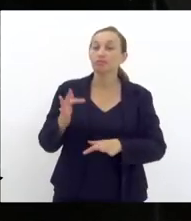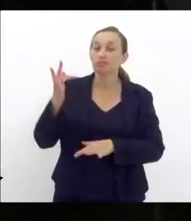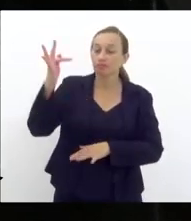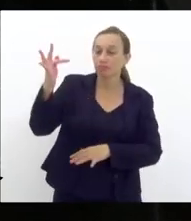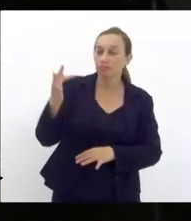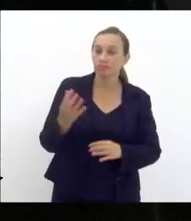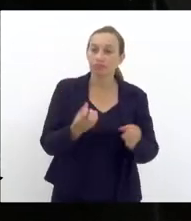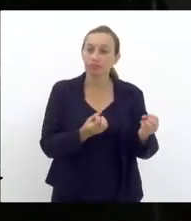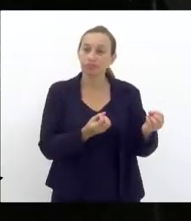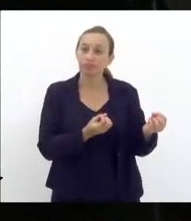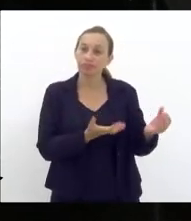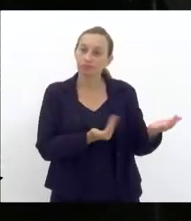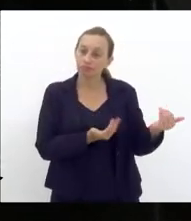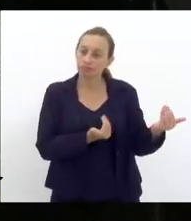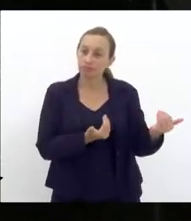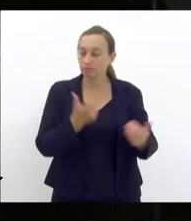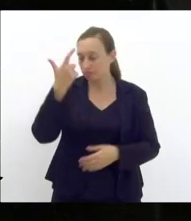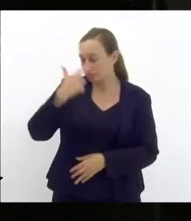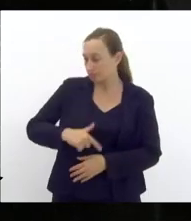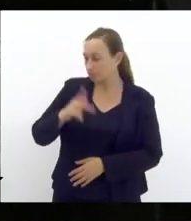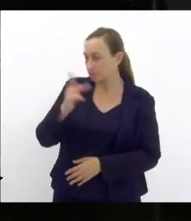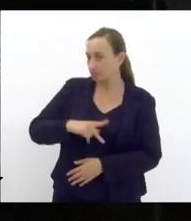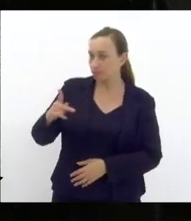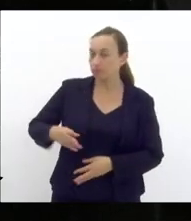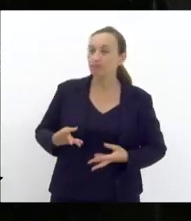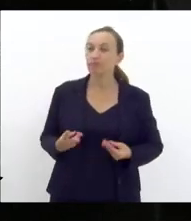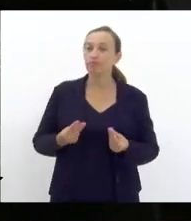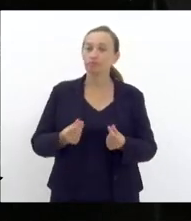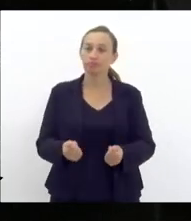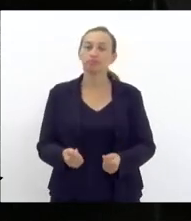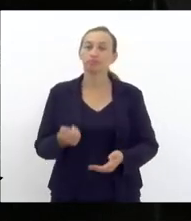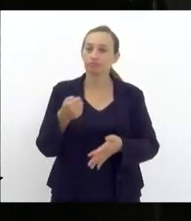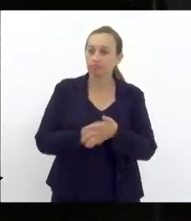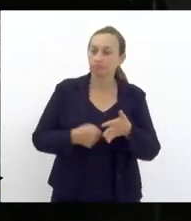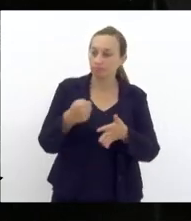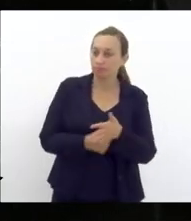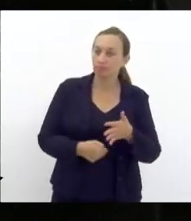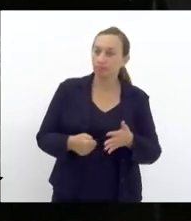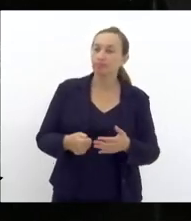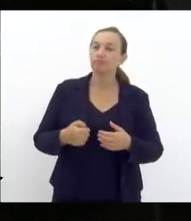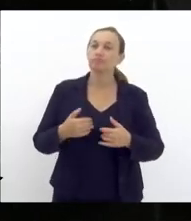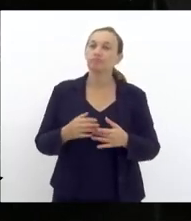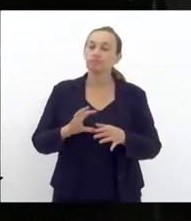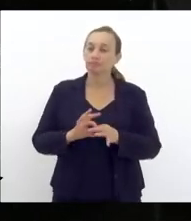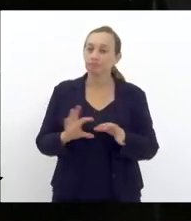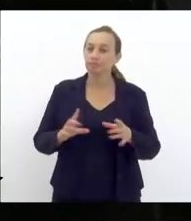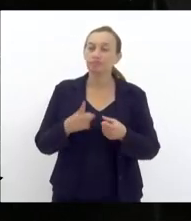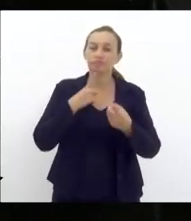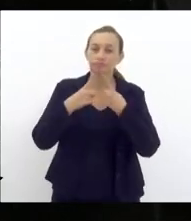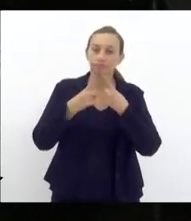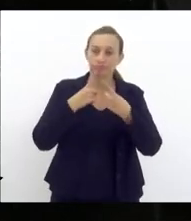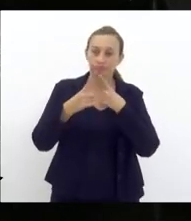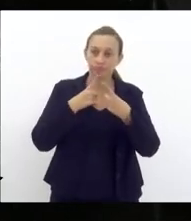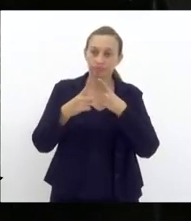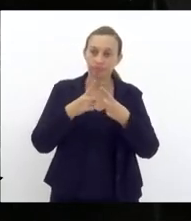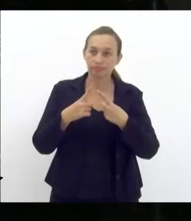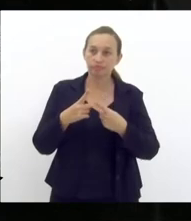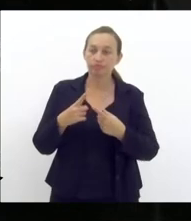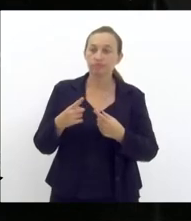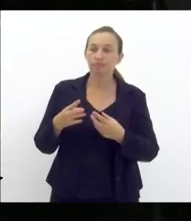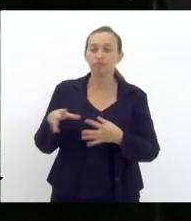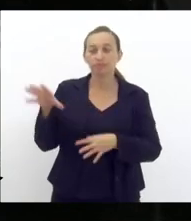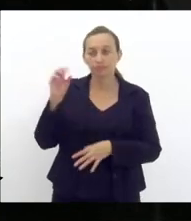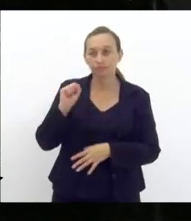nossos jovens como professora que muito sensível à causa tô sempre muito aberta a esse debate eu ouvia